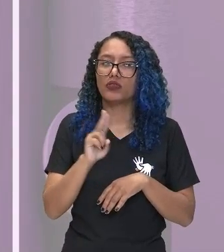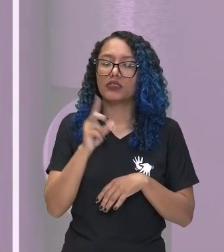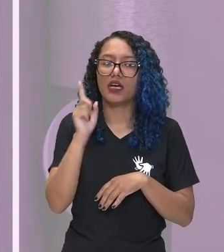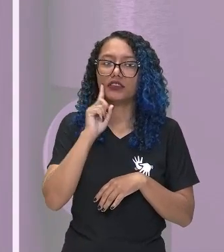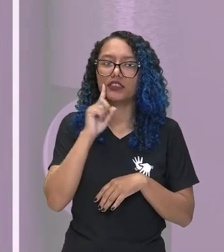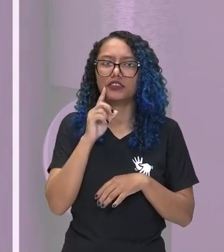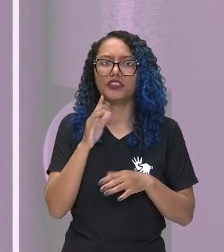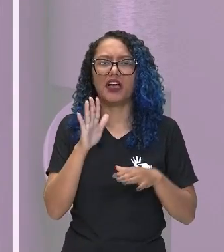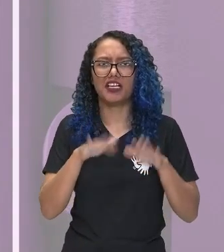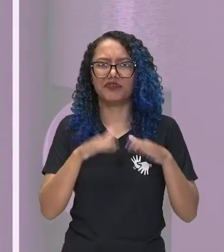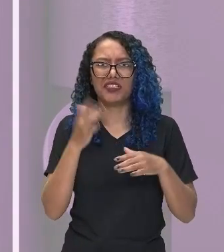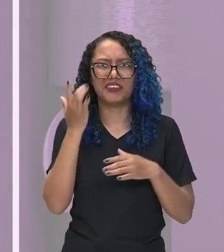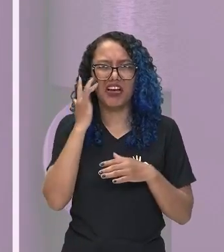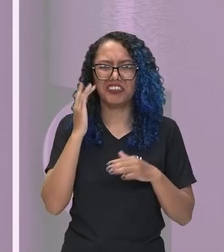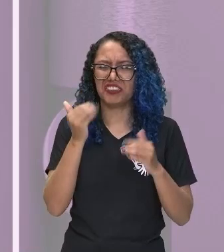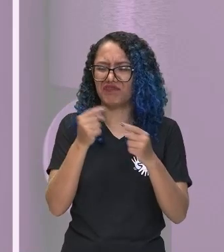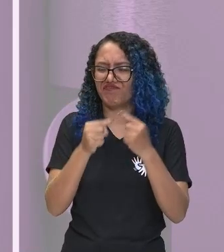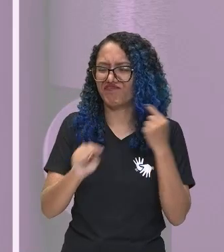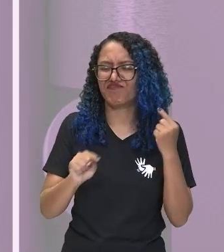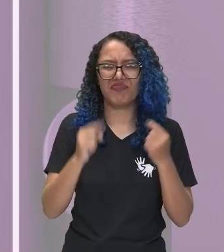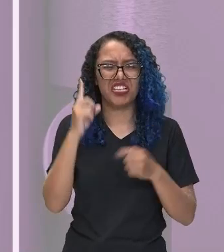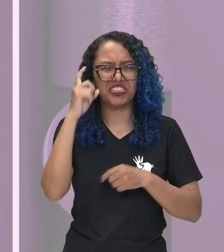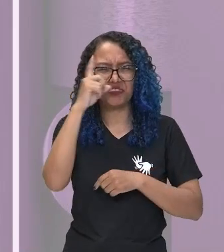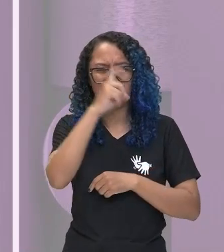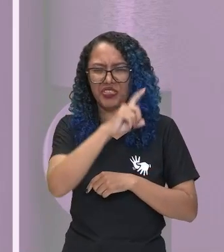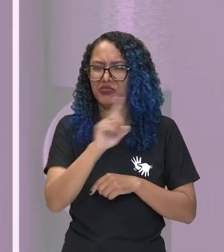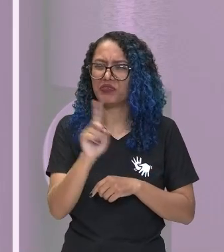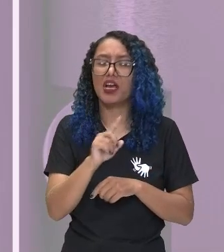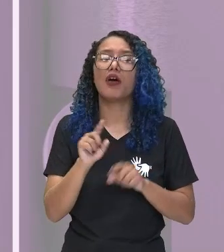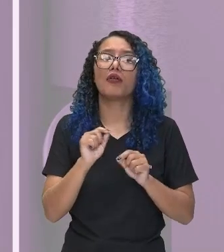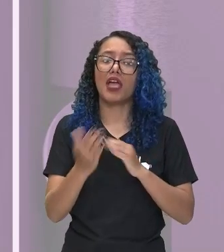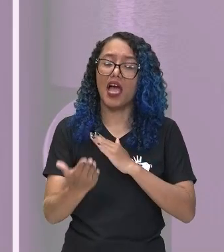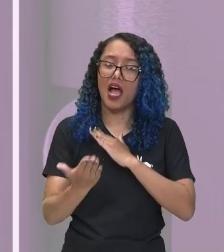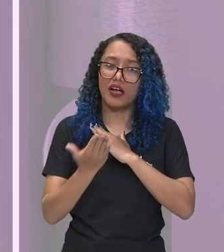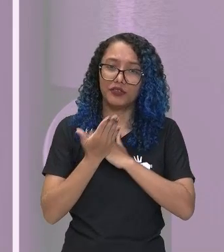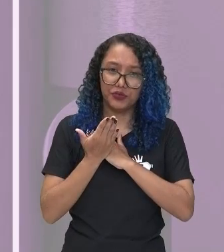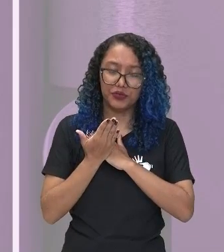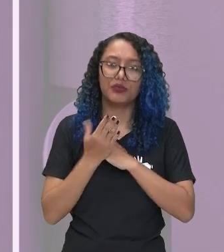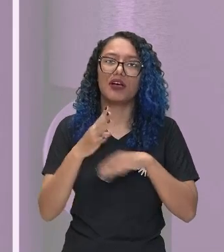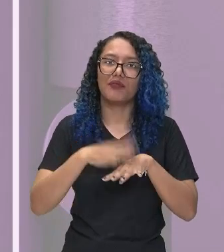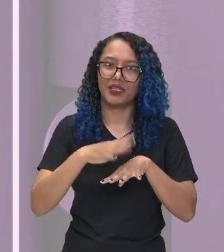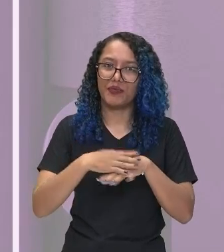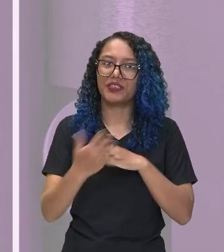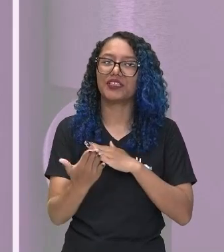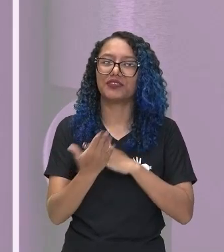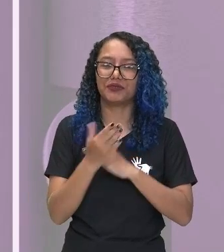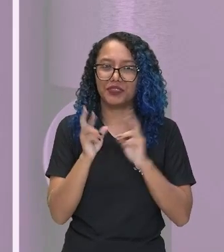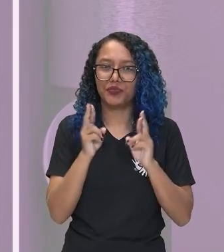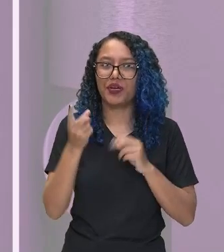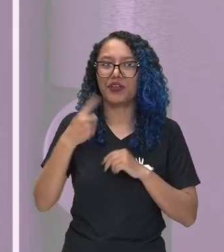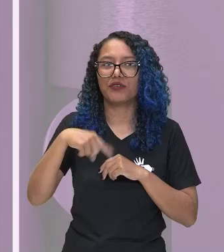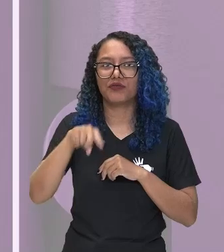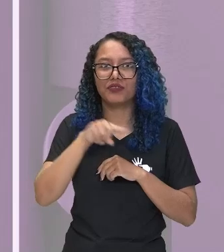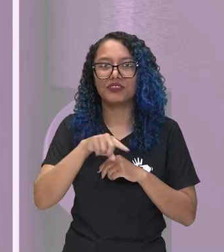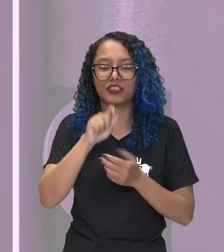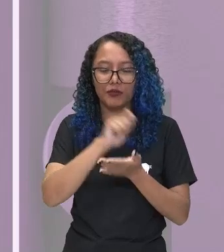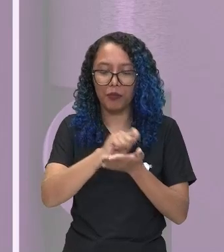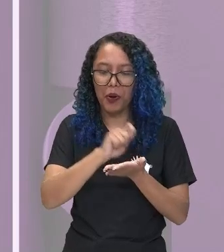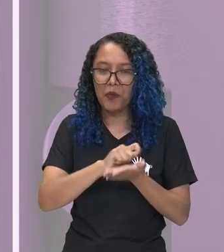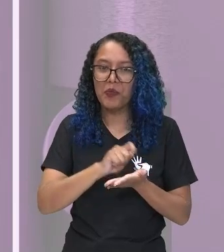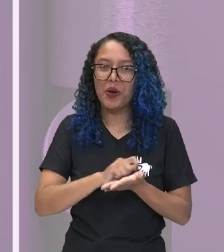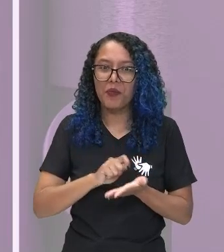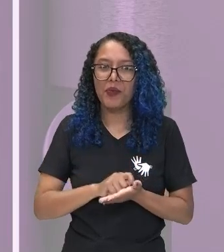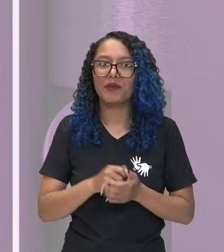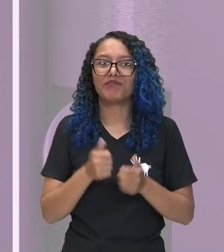nada a ver, que ela é muito difícil, não é não. Ela é uma auxiliar. Então, Eu espero que vocês tenham feito todas as